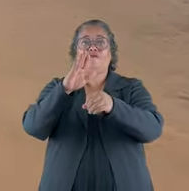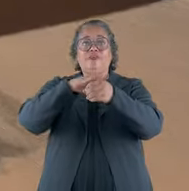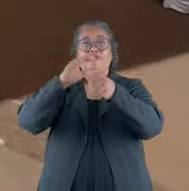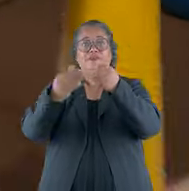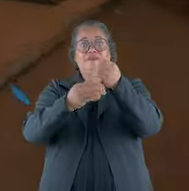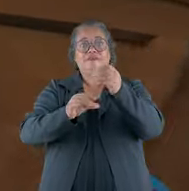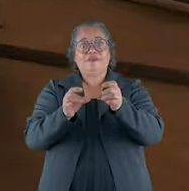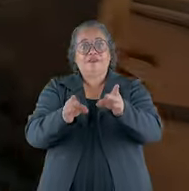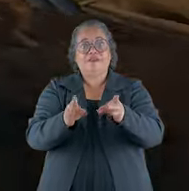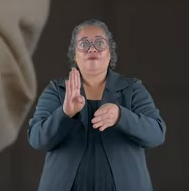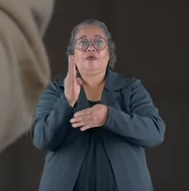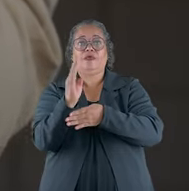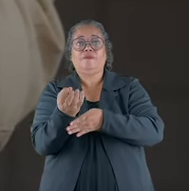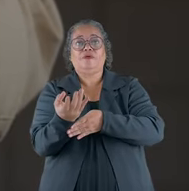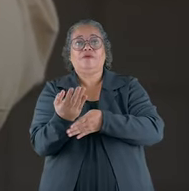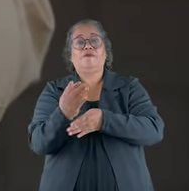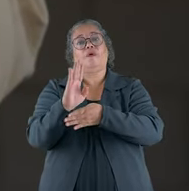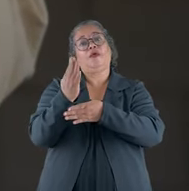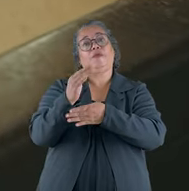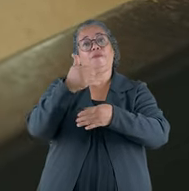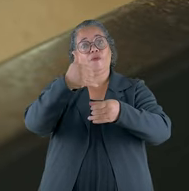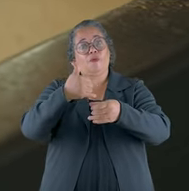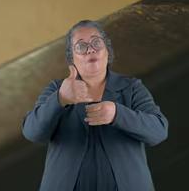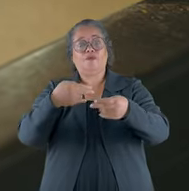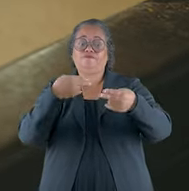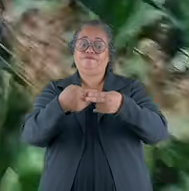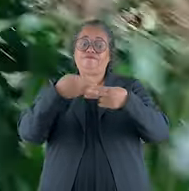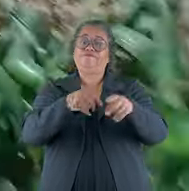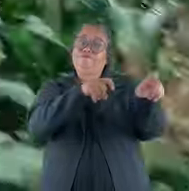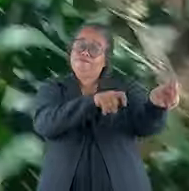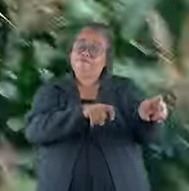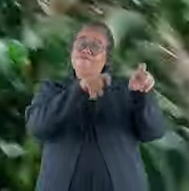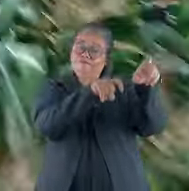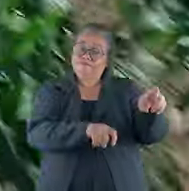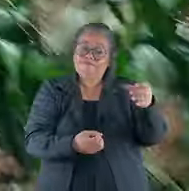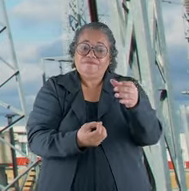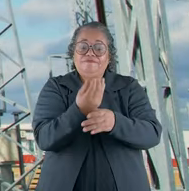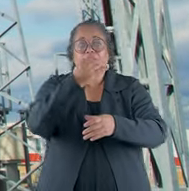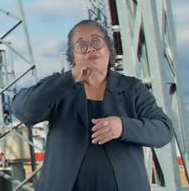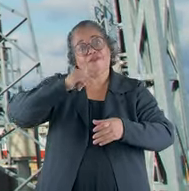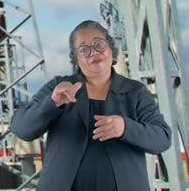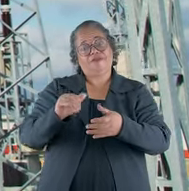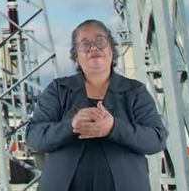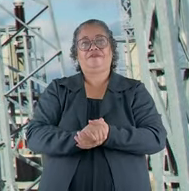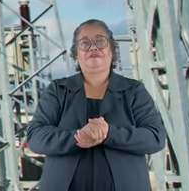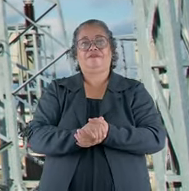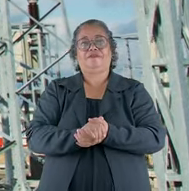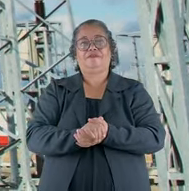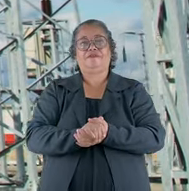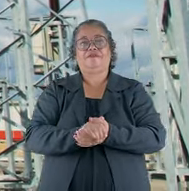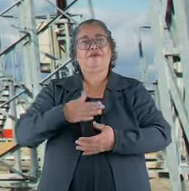que sobra do tratamento de esgoto em biocarvão e bioóleo para uso na agricultura ou geração de energia.